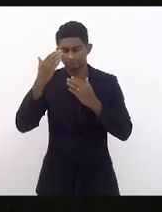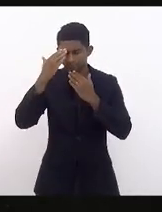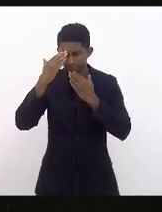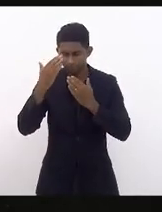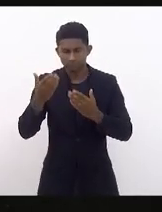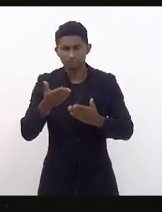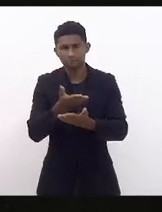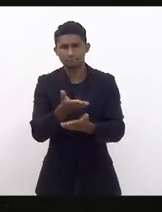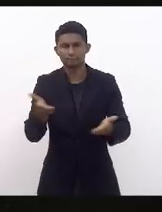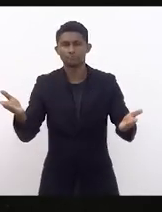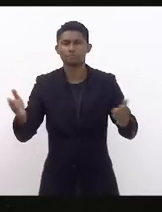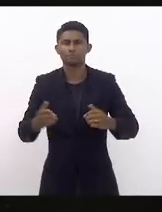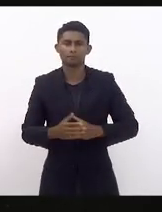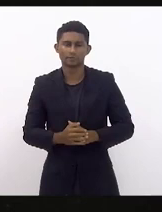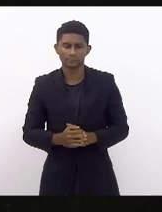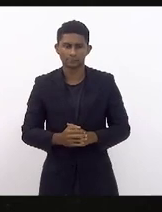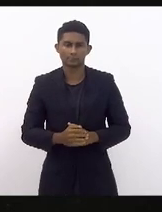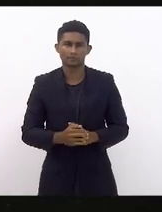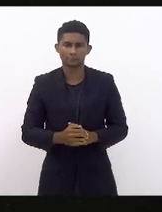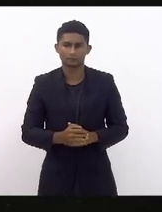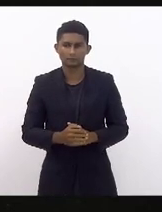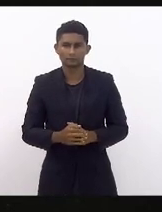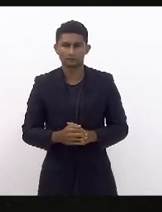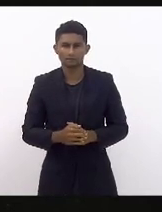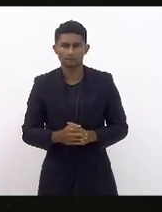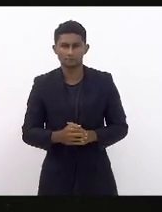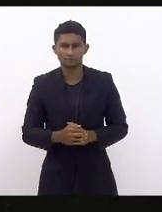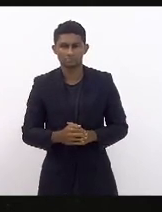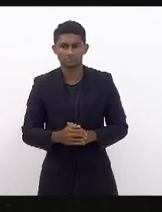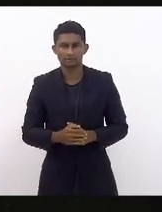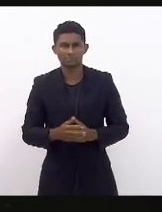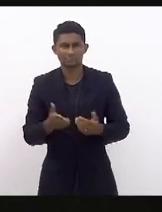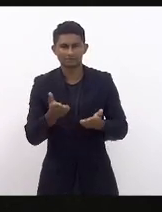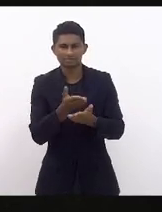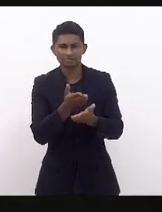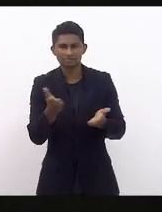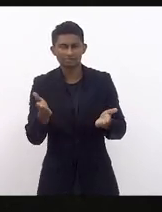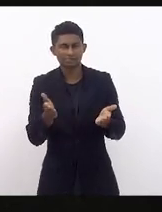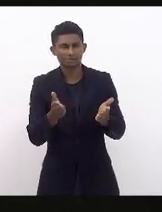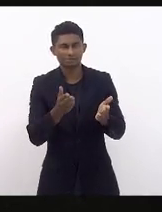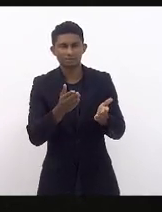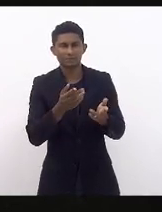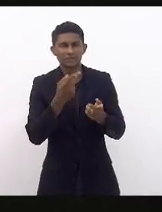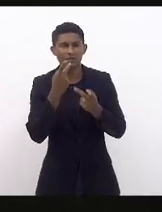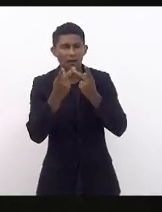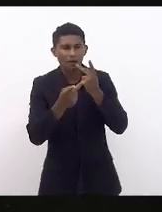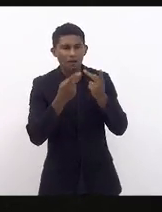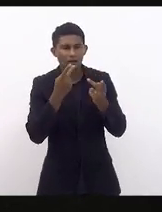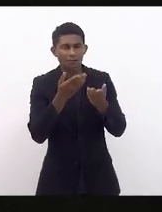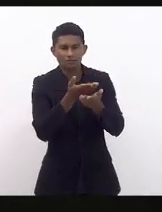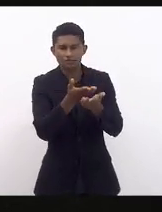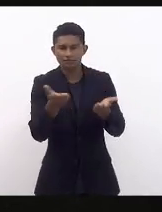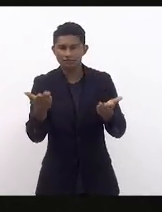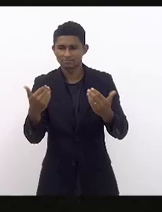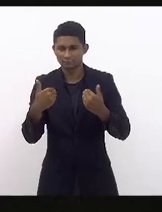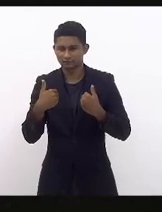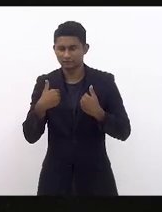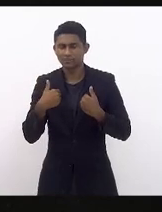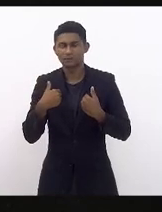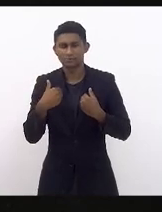todos vocês as palavras carinhosas dessa mesa, a mesa